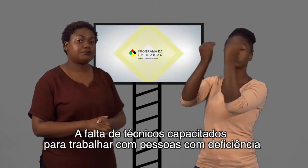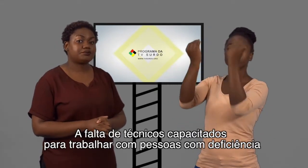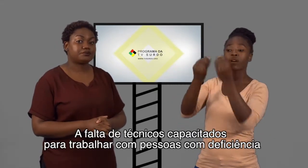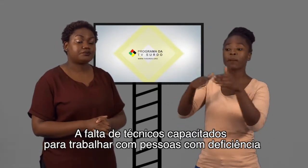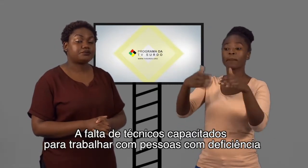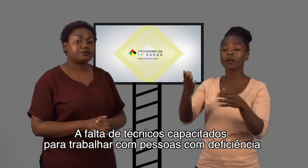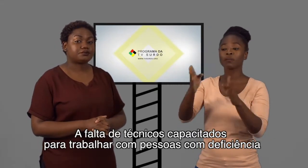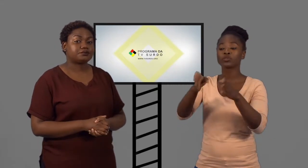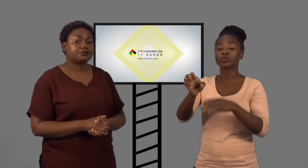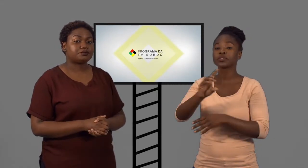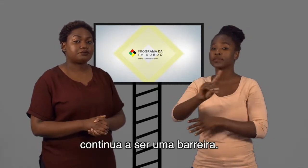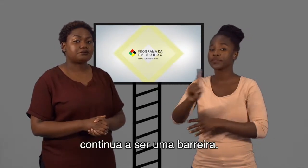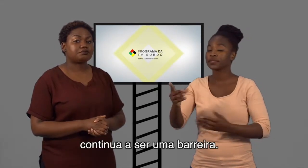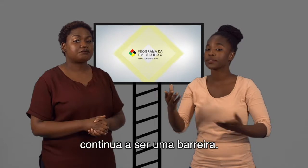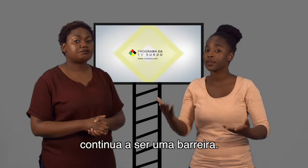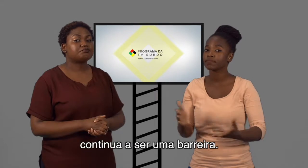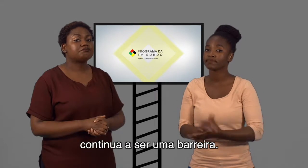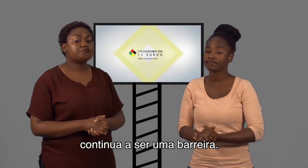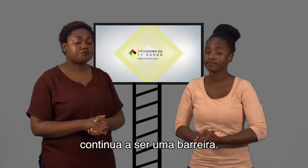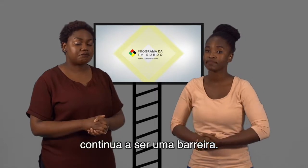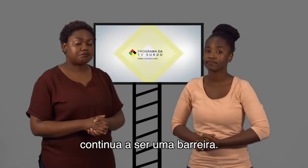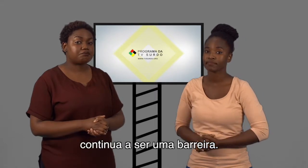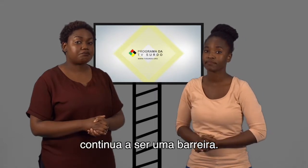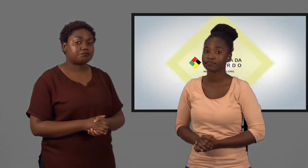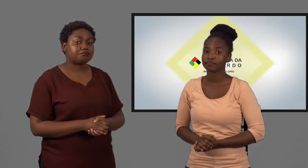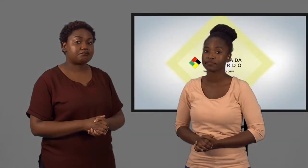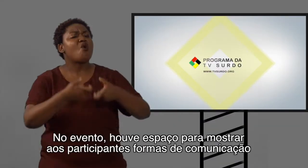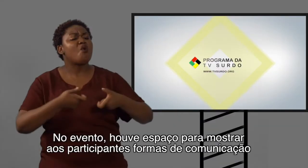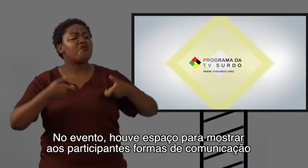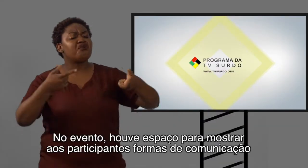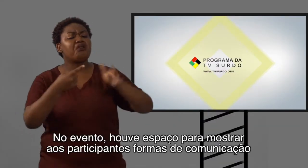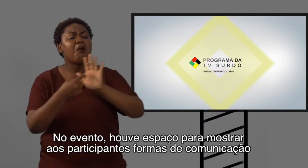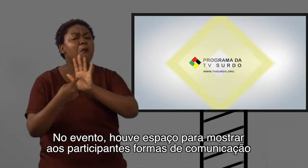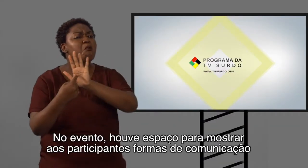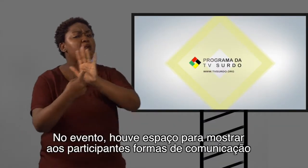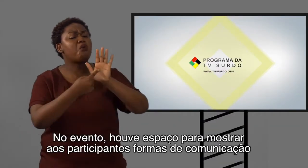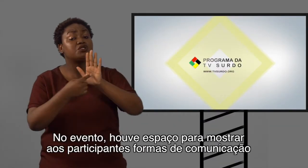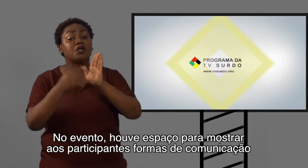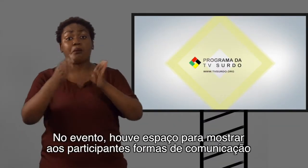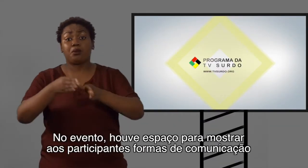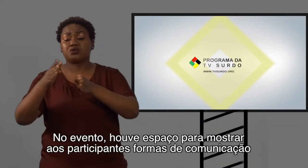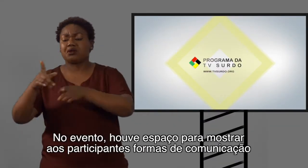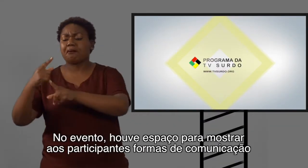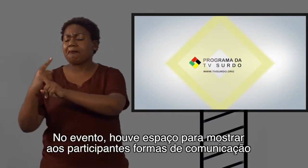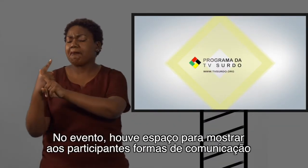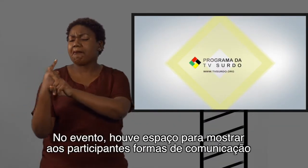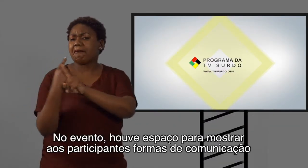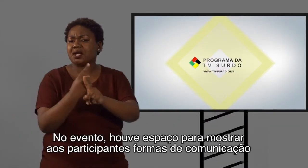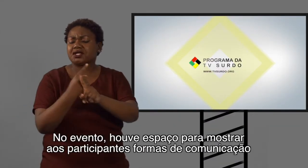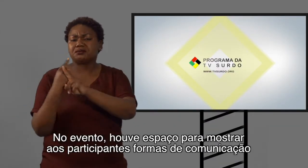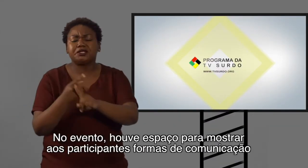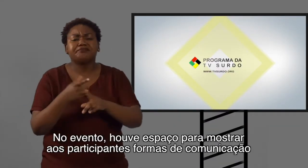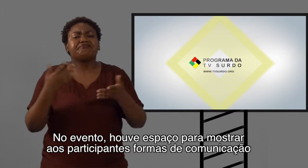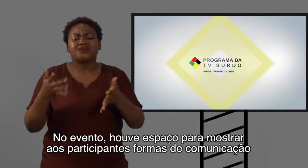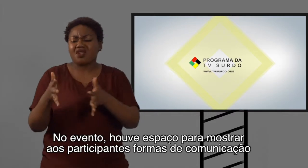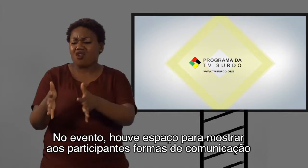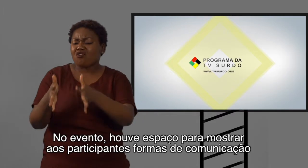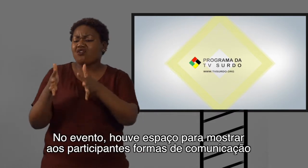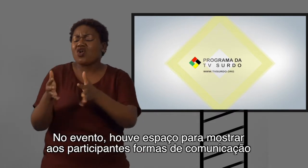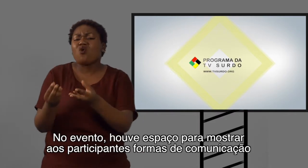pessoas com deficiência continua a ser uma barreira. No evento, houve espaço para mostrar aos